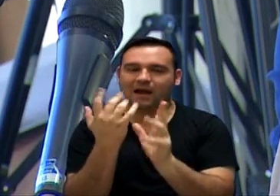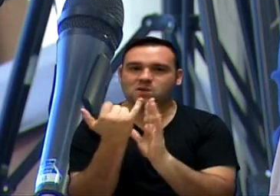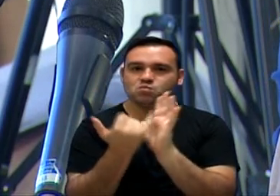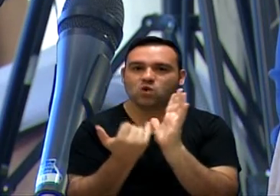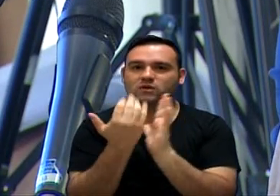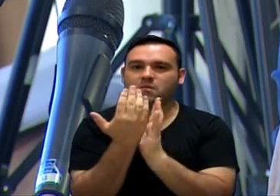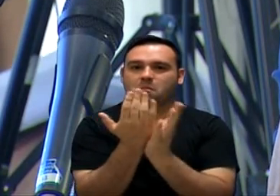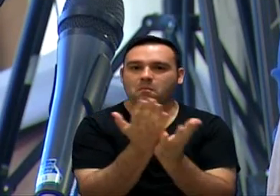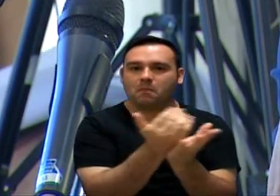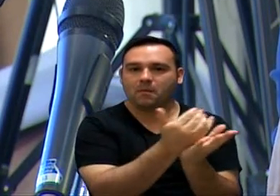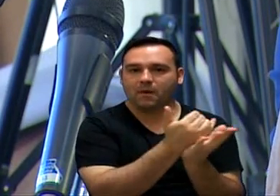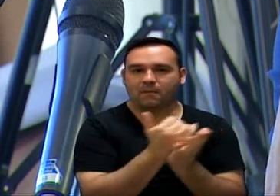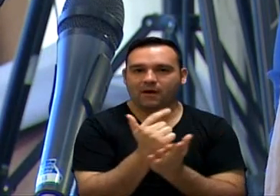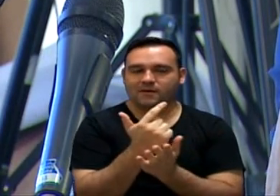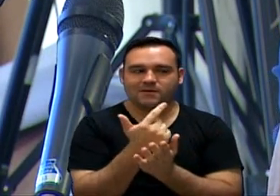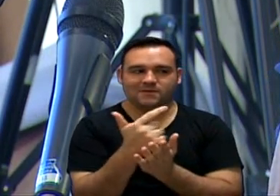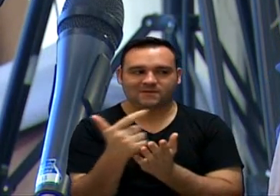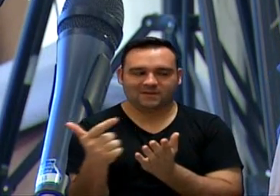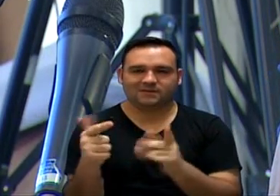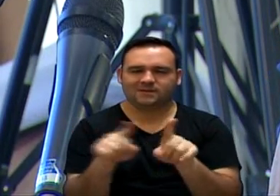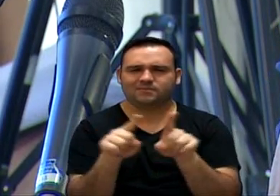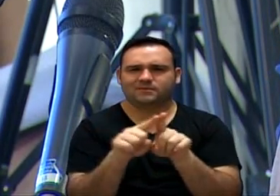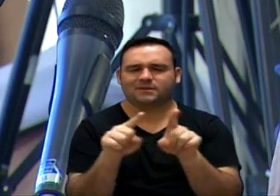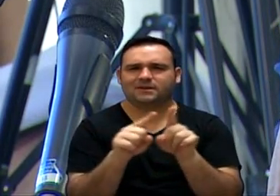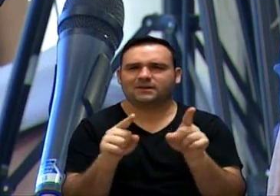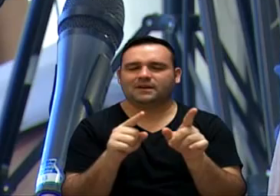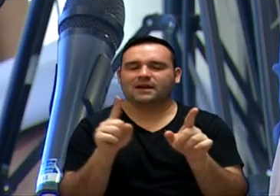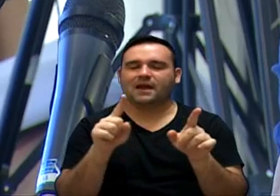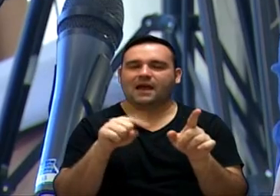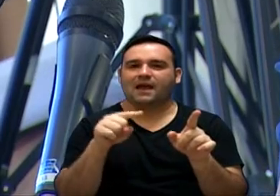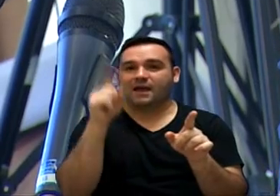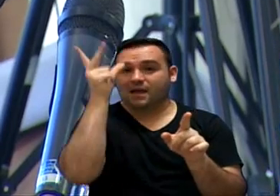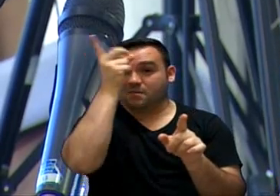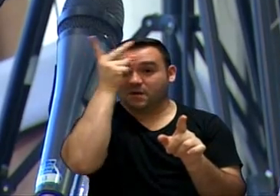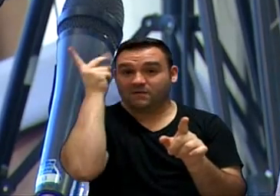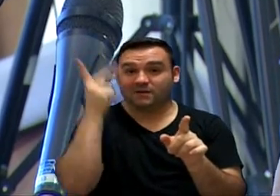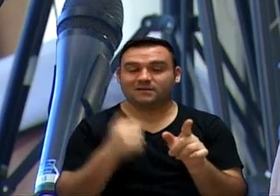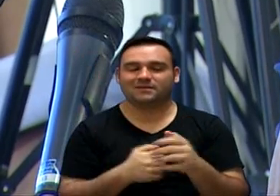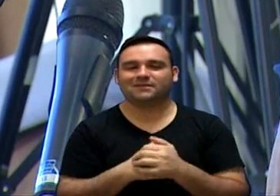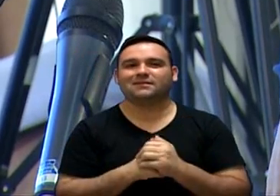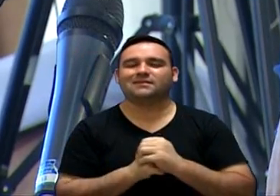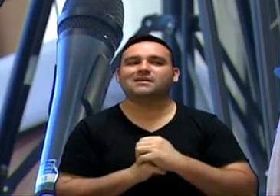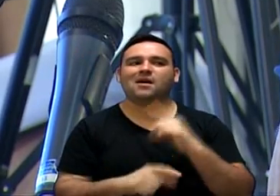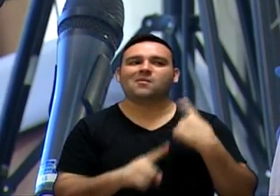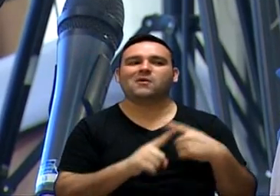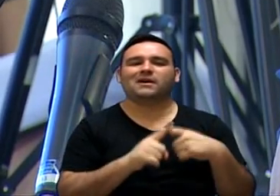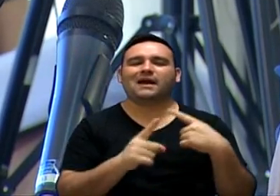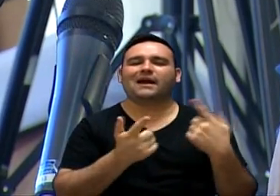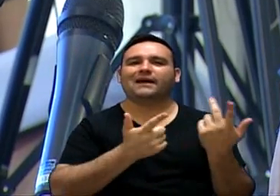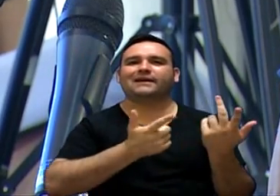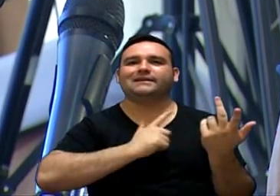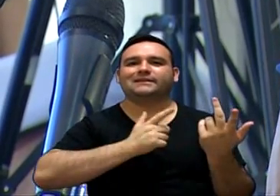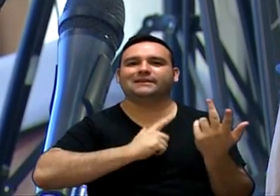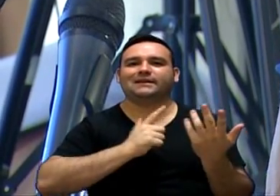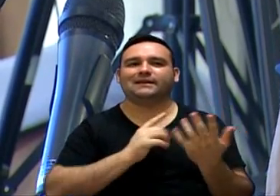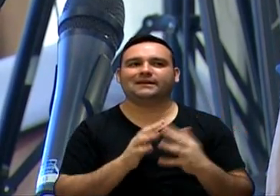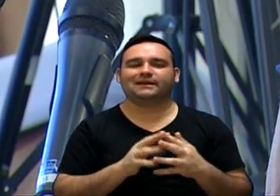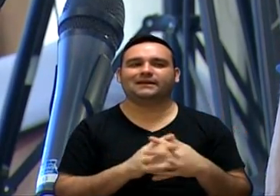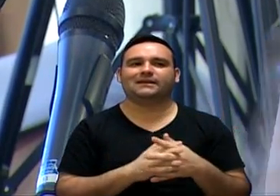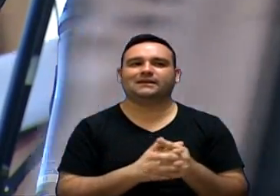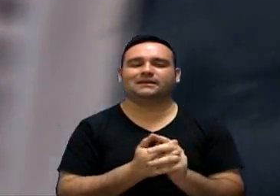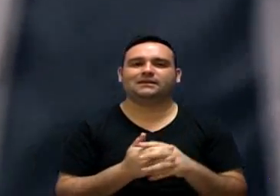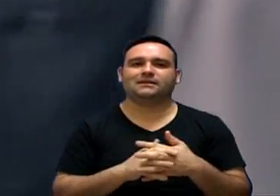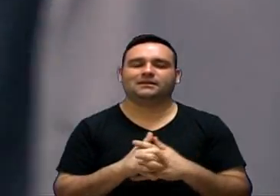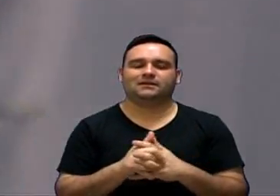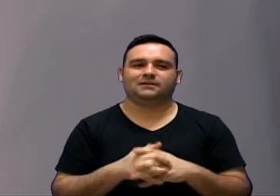dispensa uma cobrança que seria feita pela Prefeitura Municipal e ela tinha previsto que iria arrecadar isso. Sim,